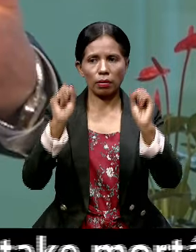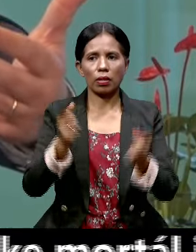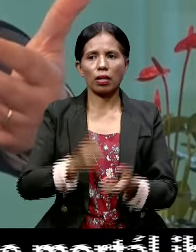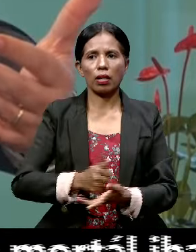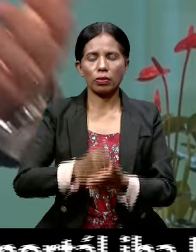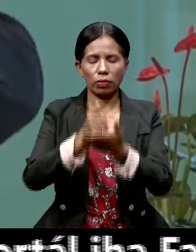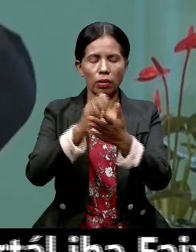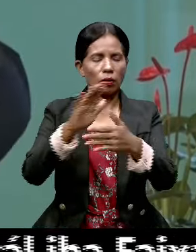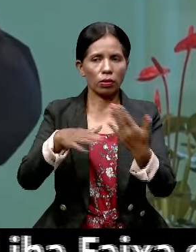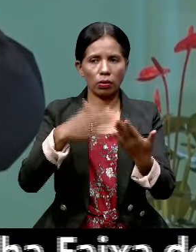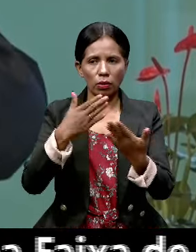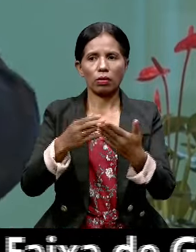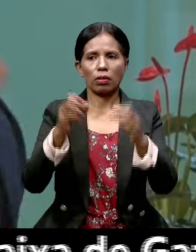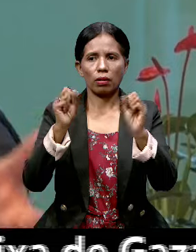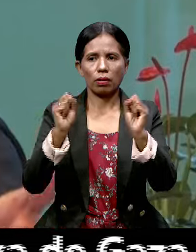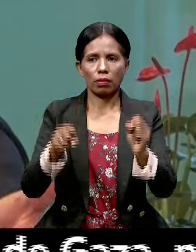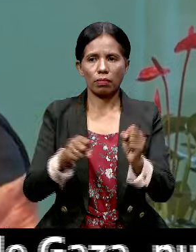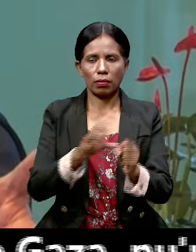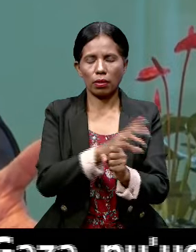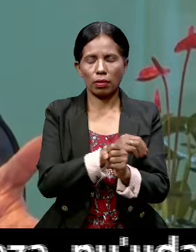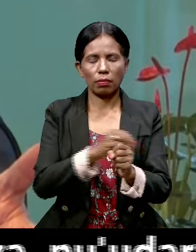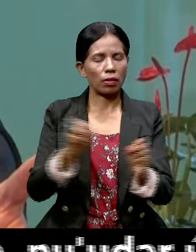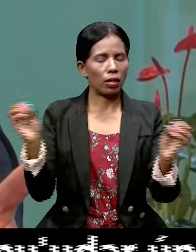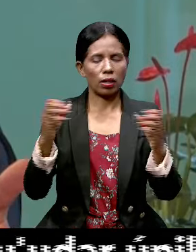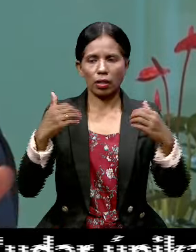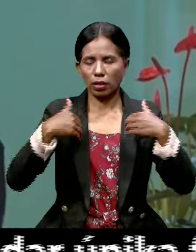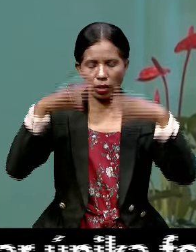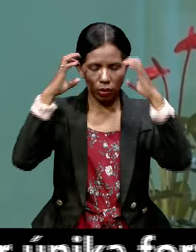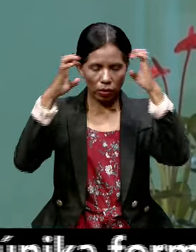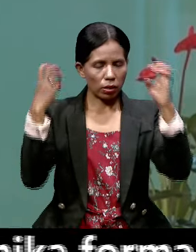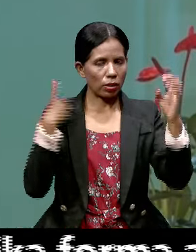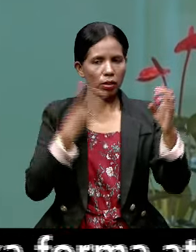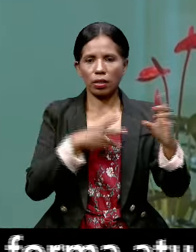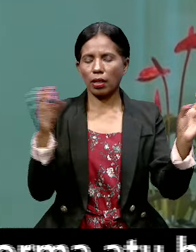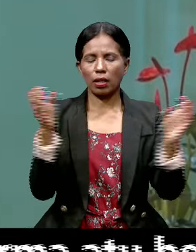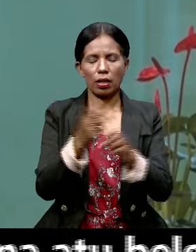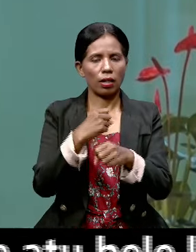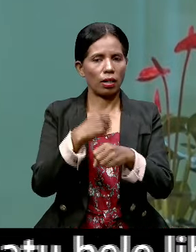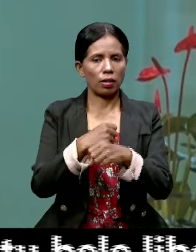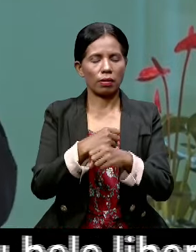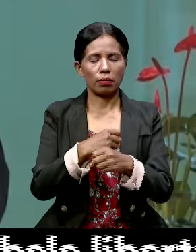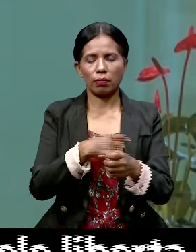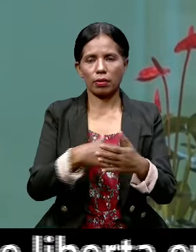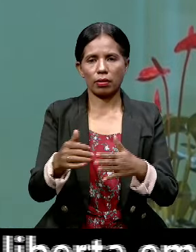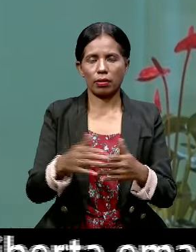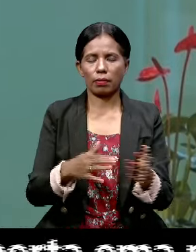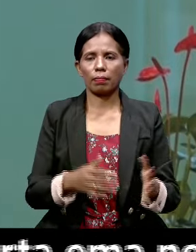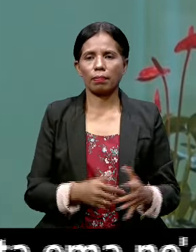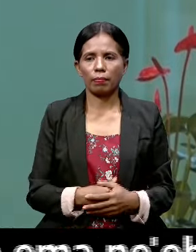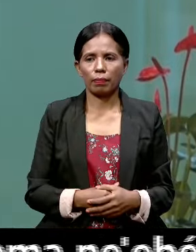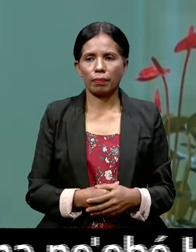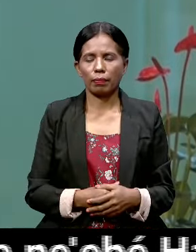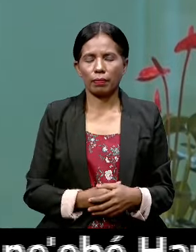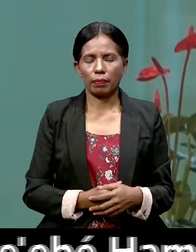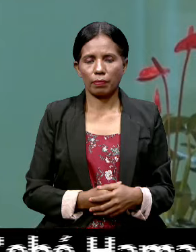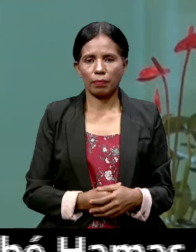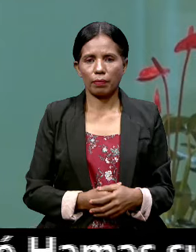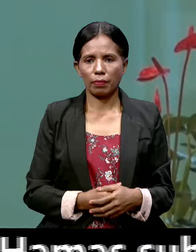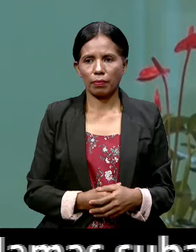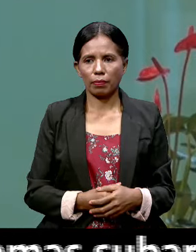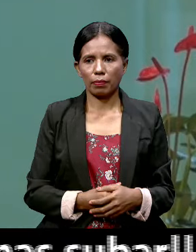outras, desenvolver todas as outras áreas e não cuidar da educação, não adianta nada. Não adianta nada, é portanto, meus parabéns por esse também, por